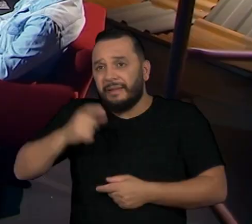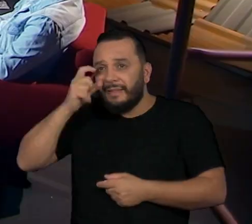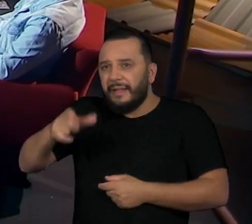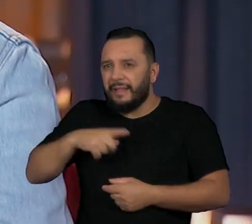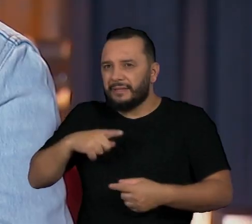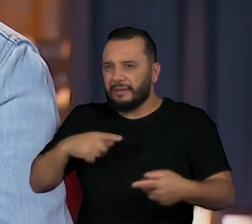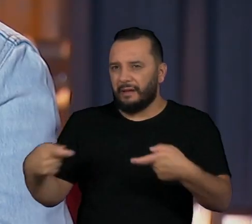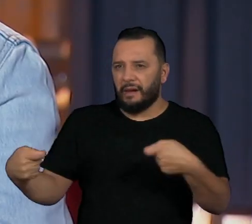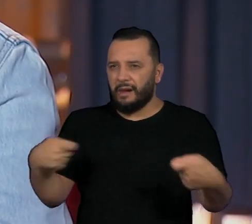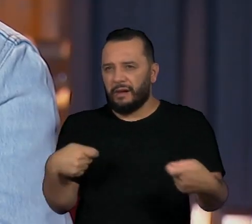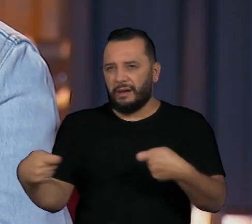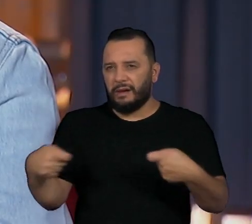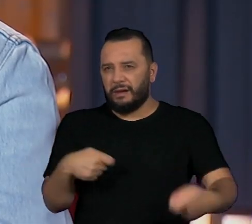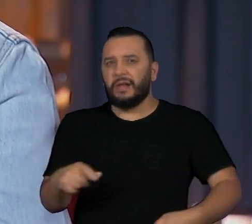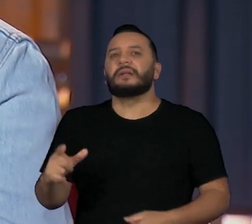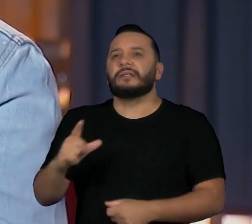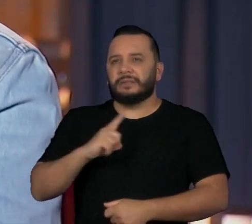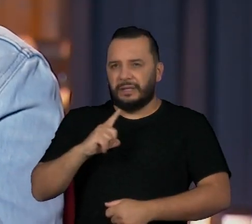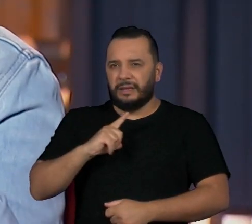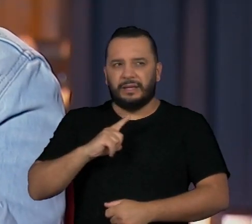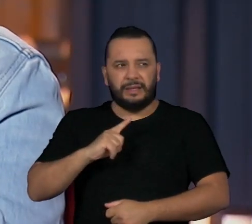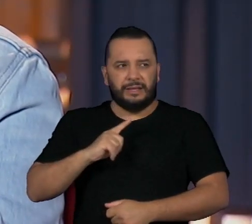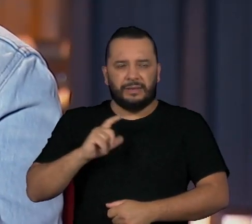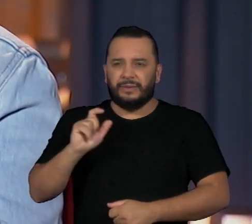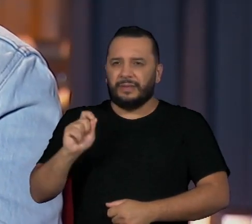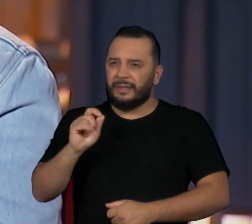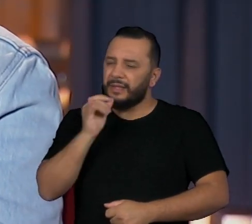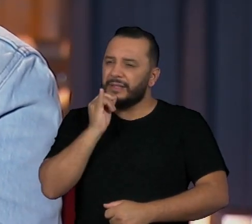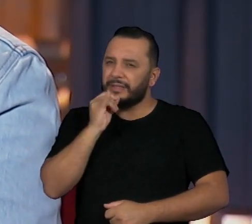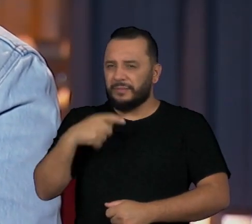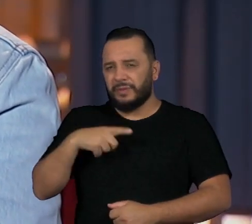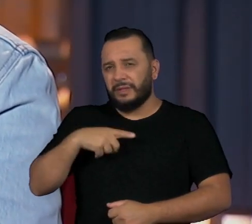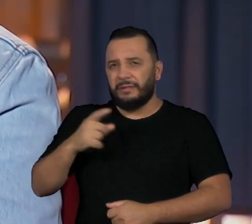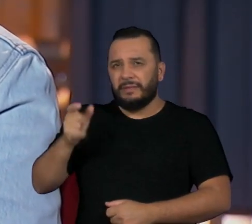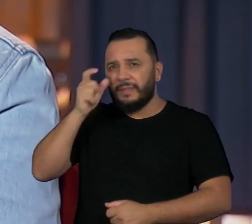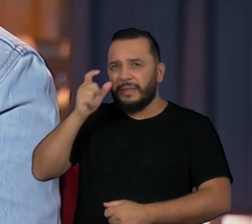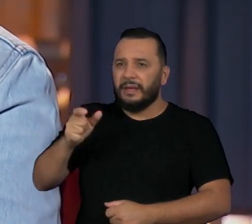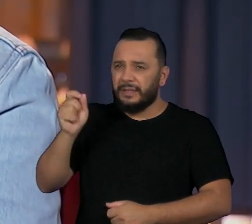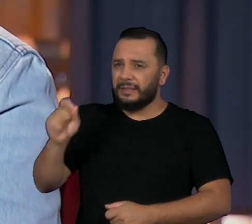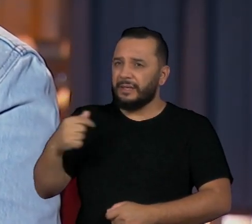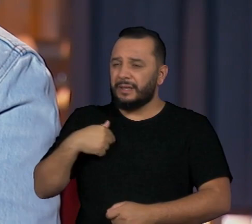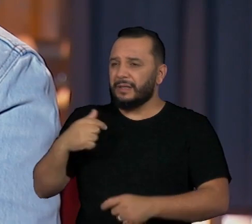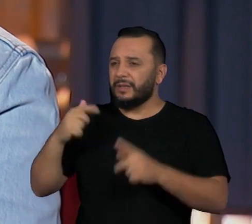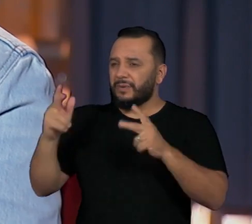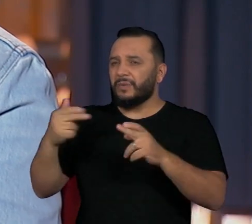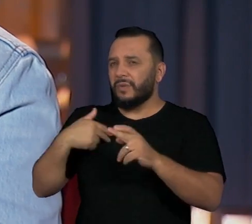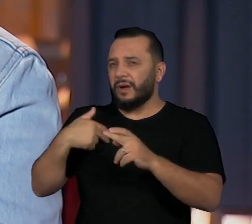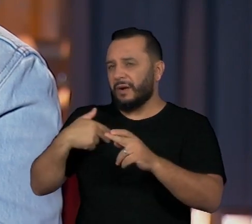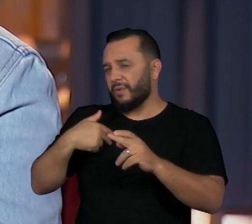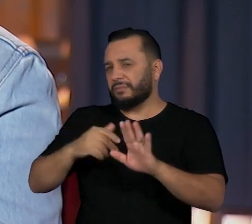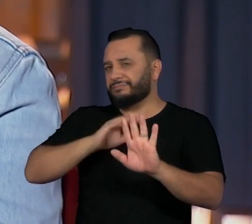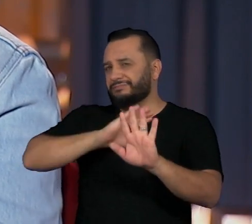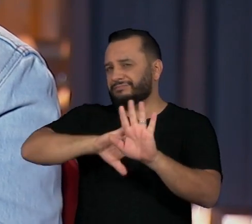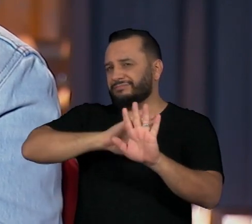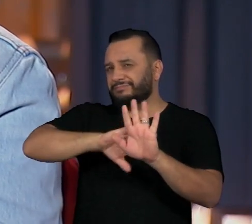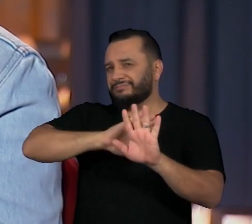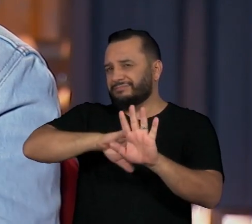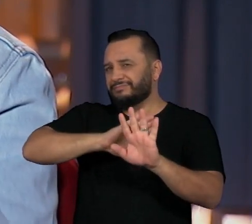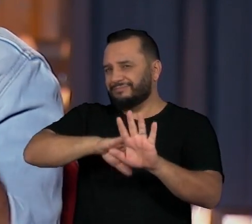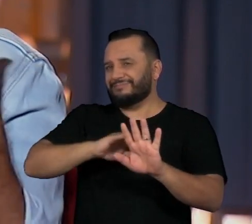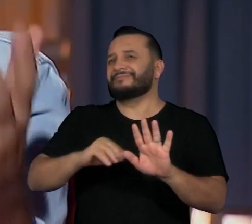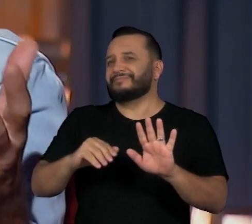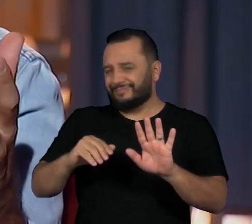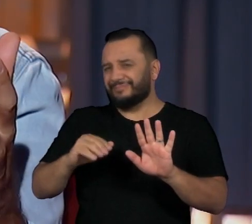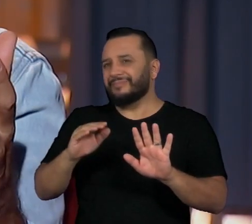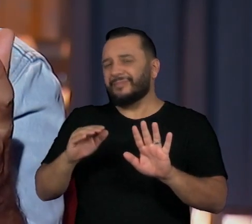Ah. Existem interesses... o proibicionismo é uma máquina ideológica e que tem